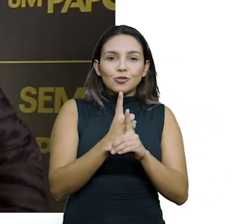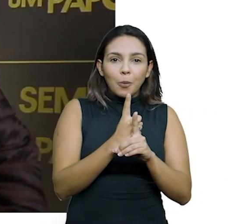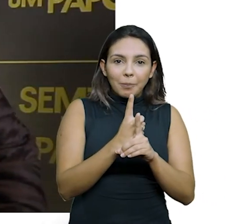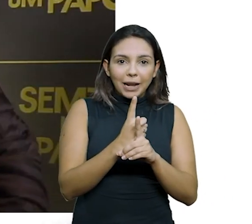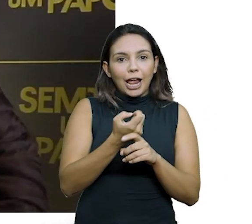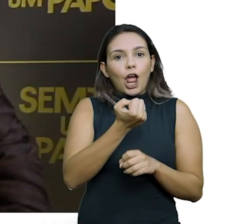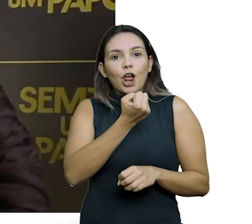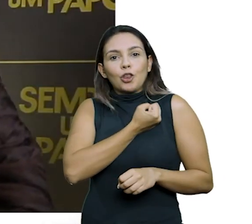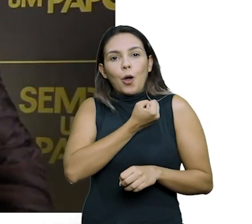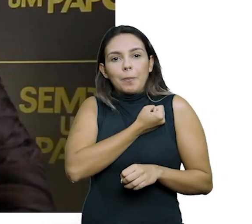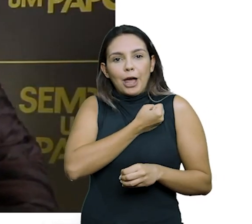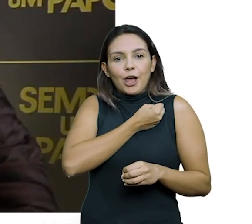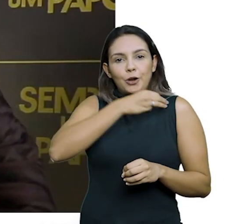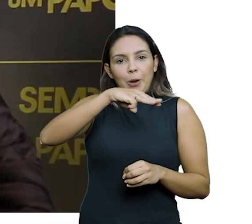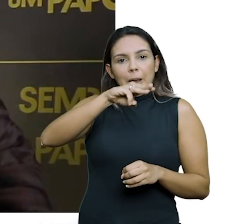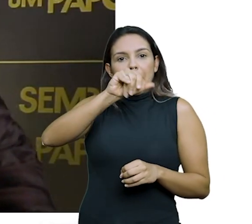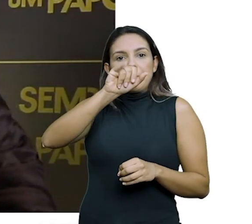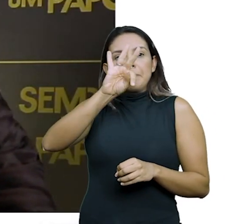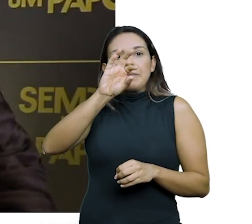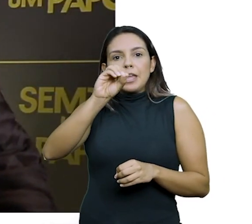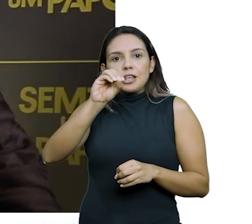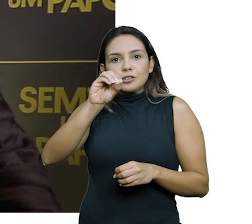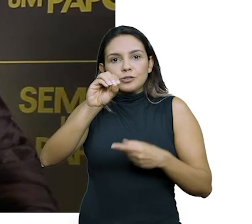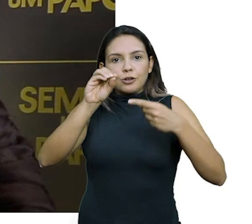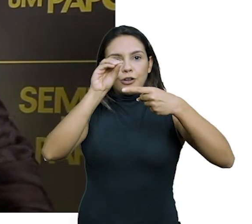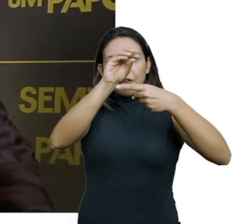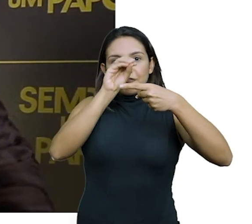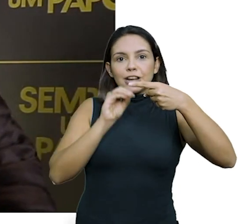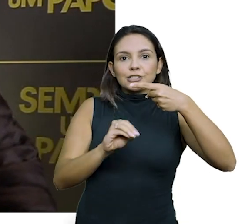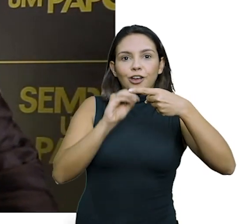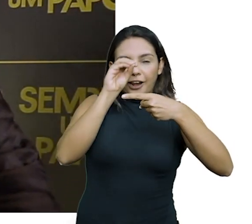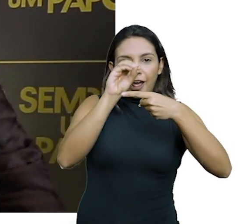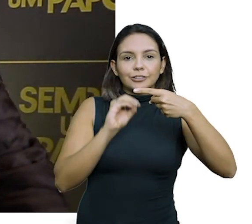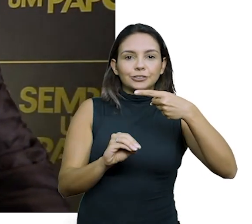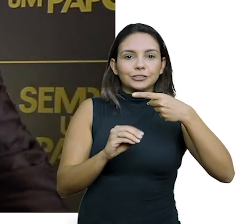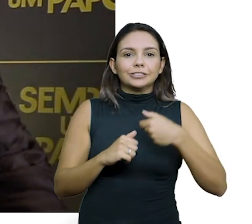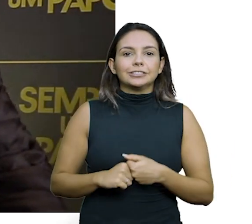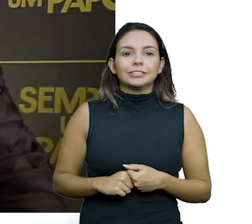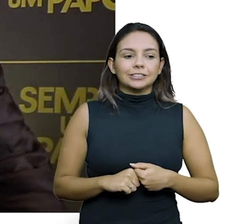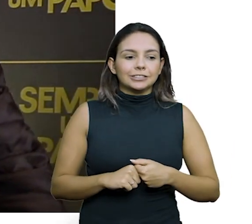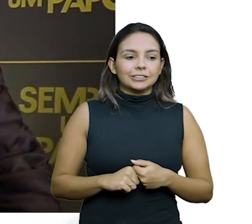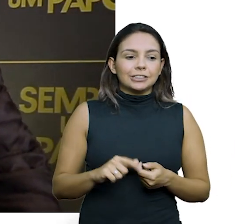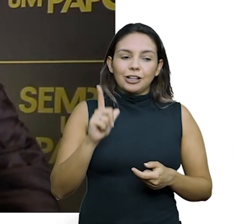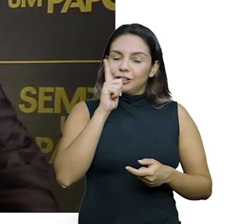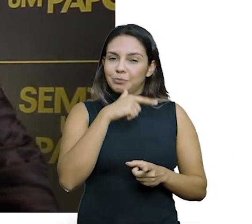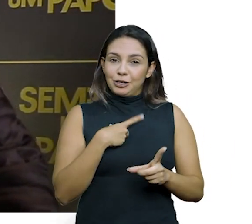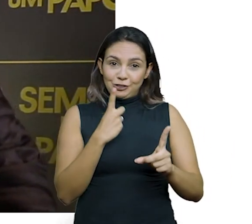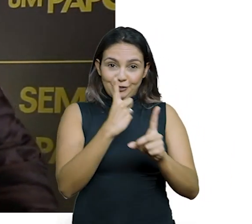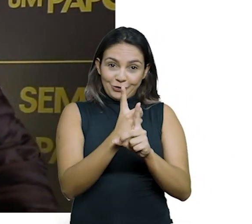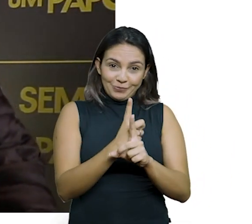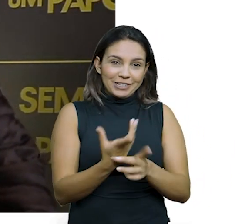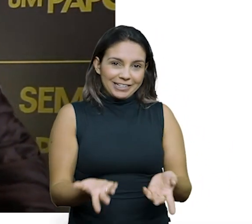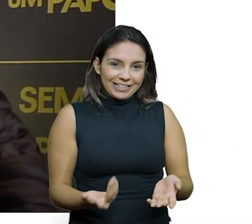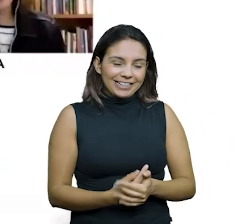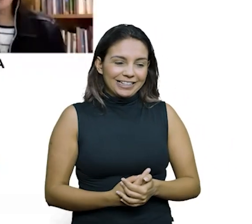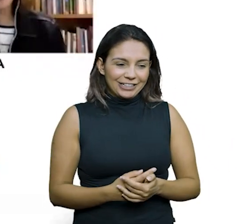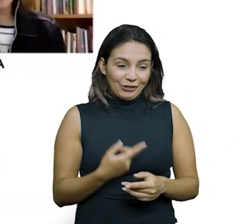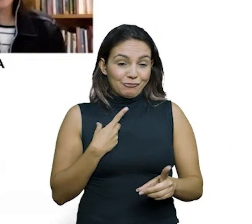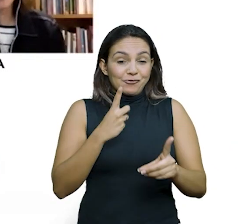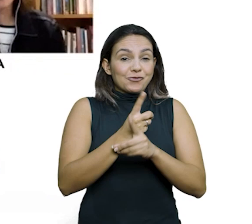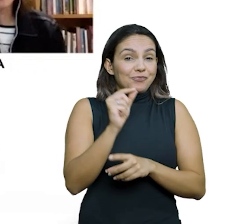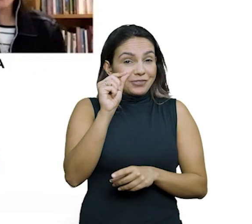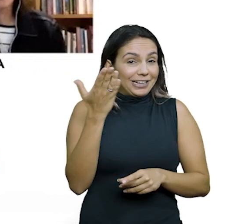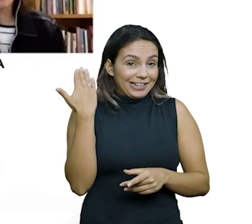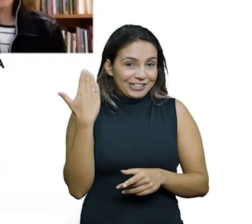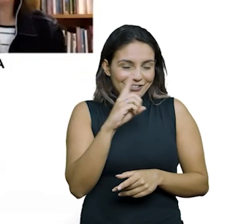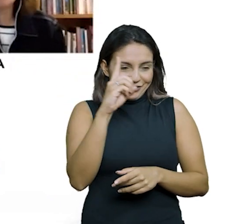o que é isso aí. É uma maravilha, número misto fracionado. E olha que eu demorei para descobrir, não foi fácil, não.